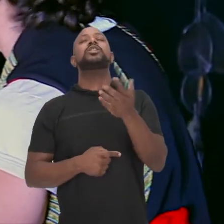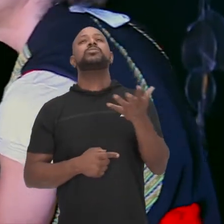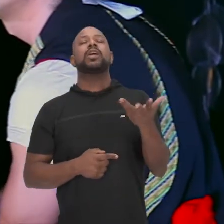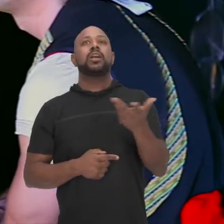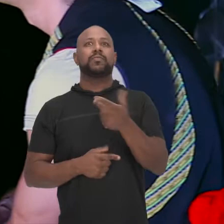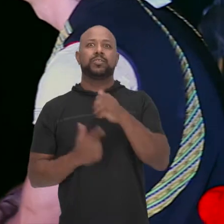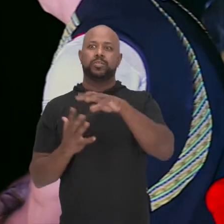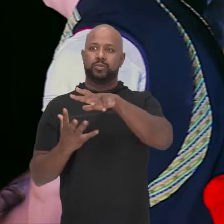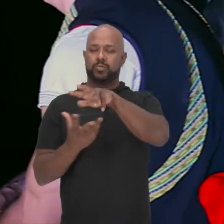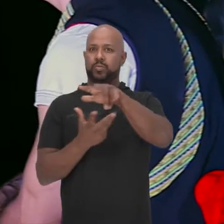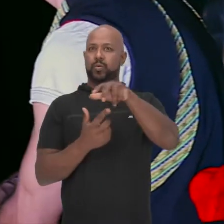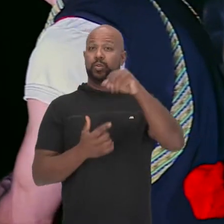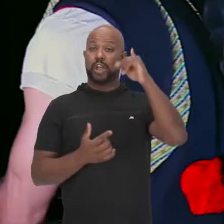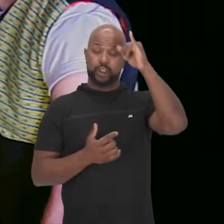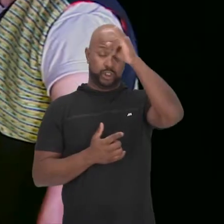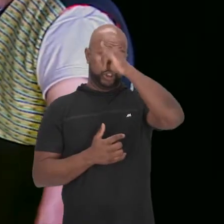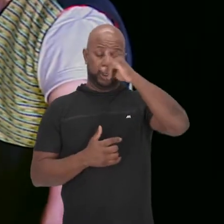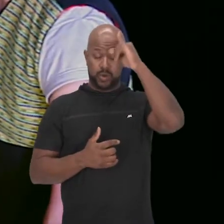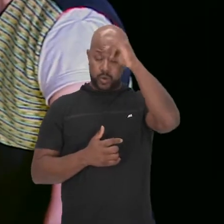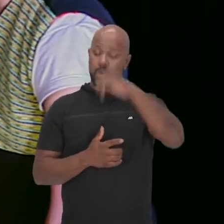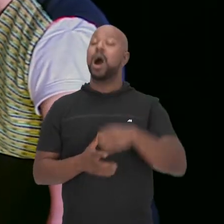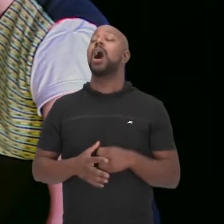sete maravilhas do mundo antigo.